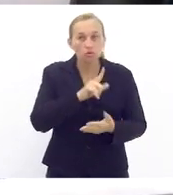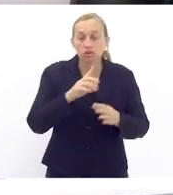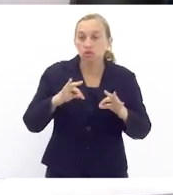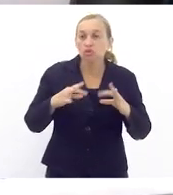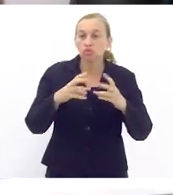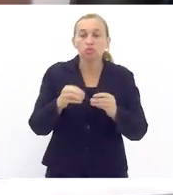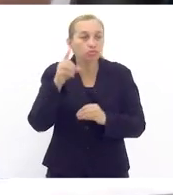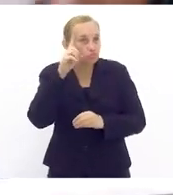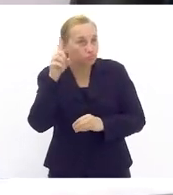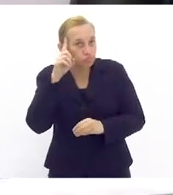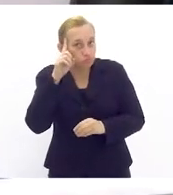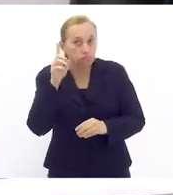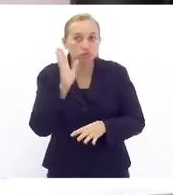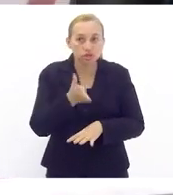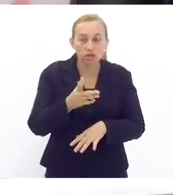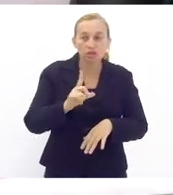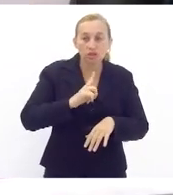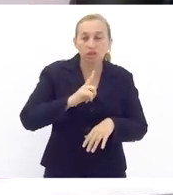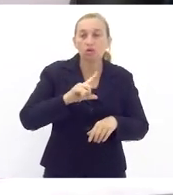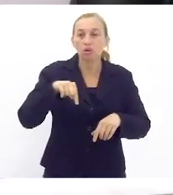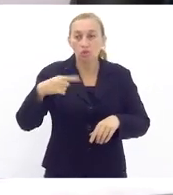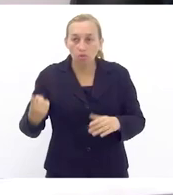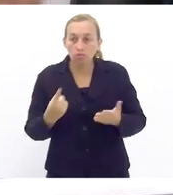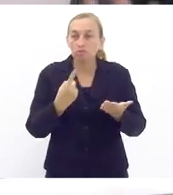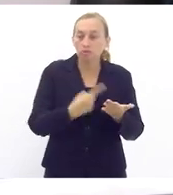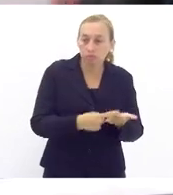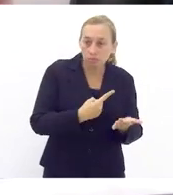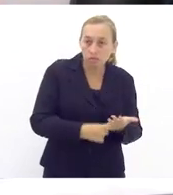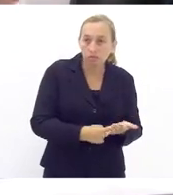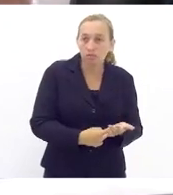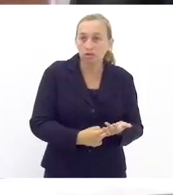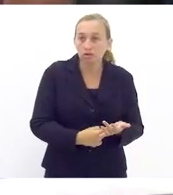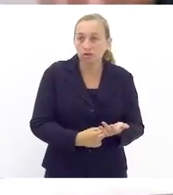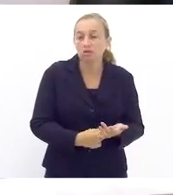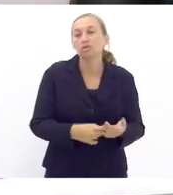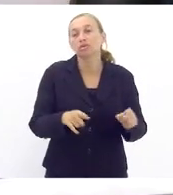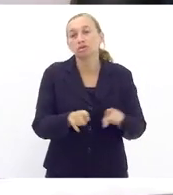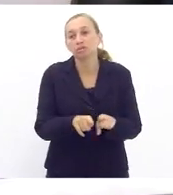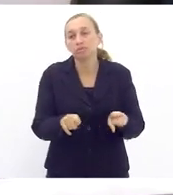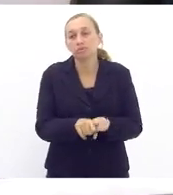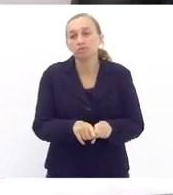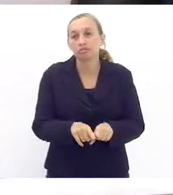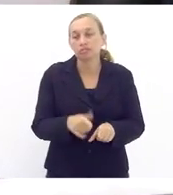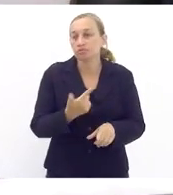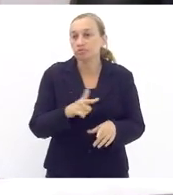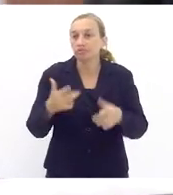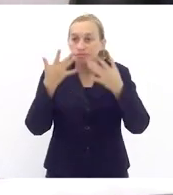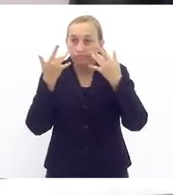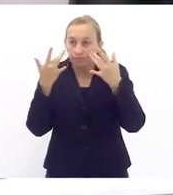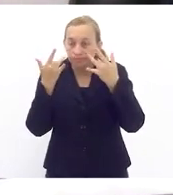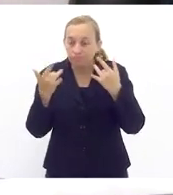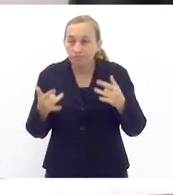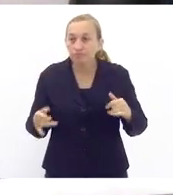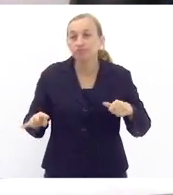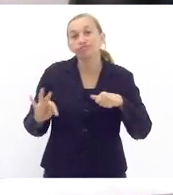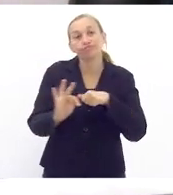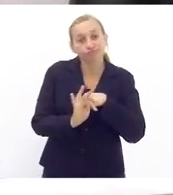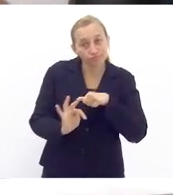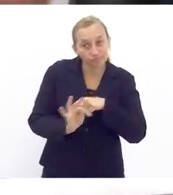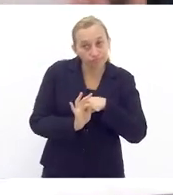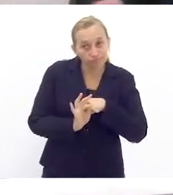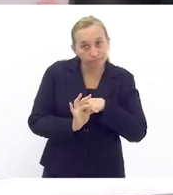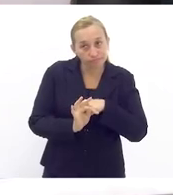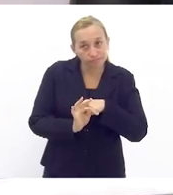todos os dias porque a gente já tem outros compromissos e a gente também não tem teatros com técnicos